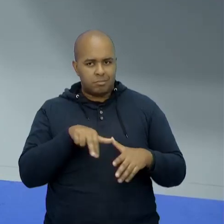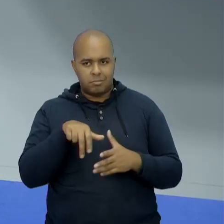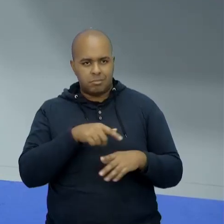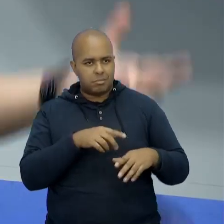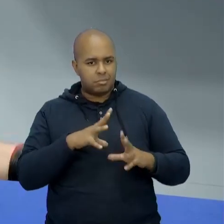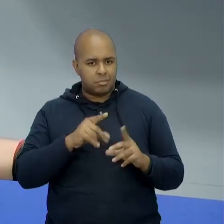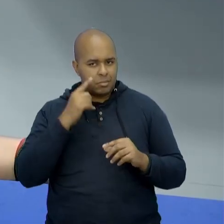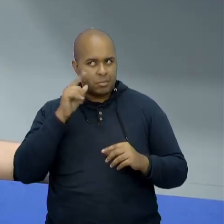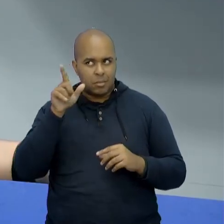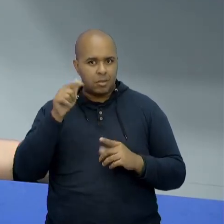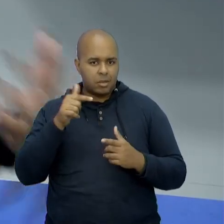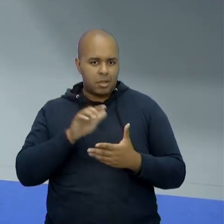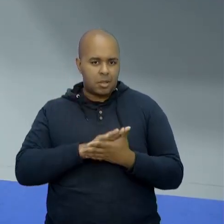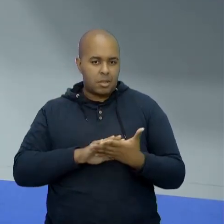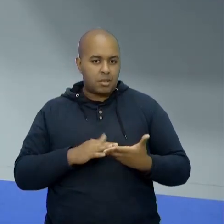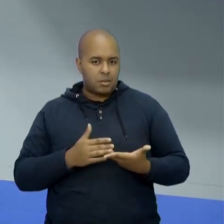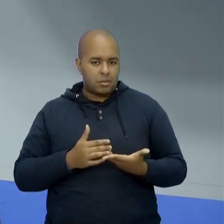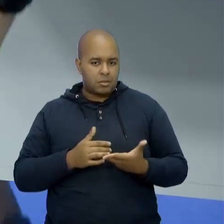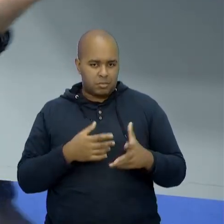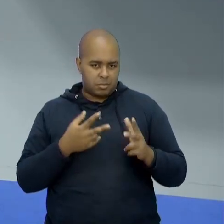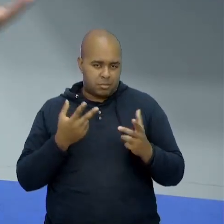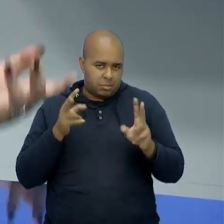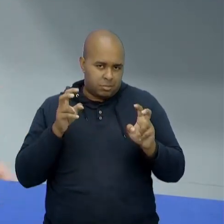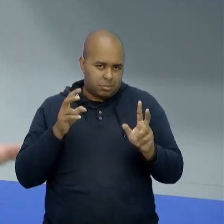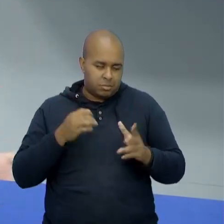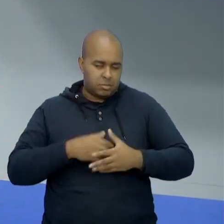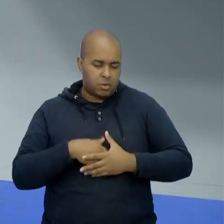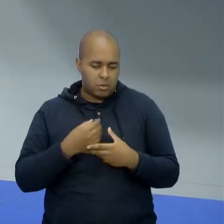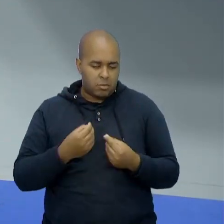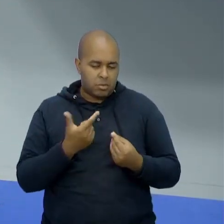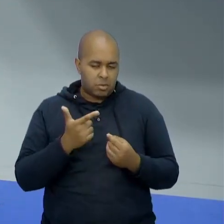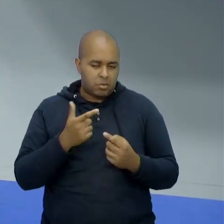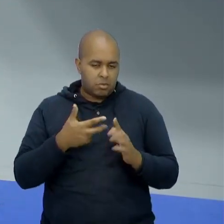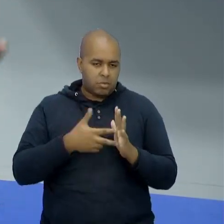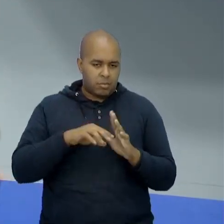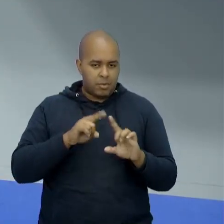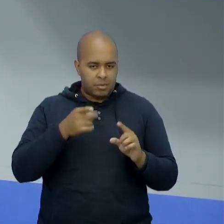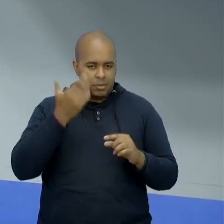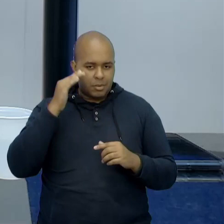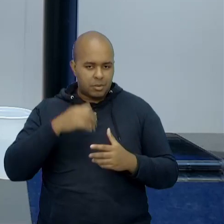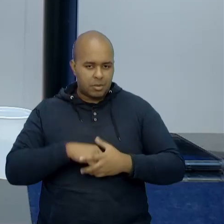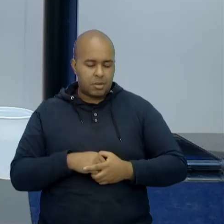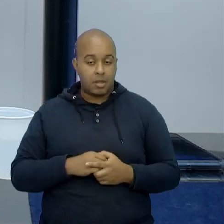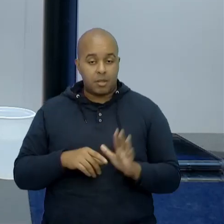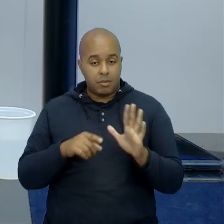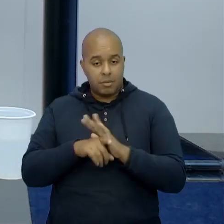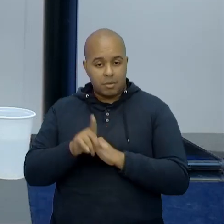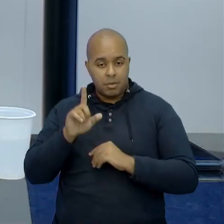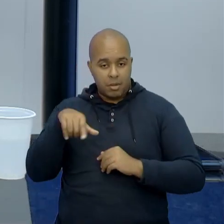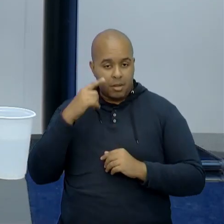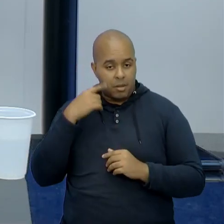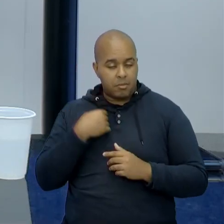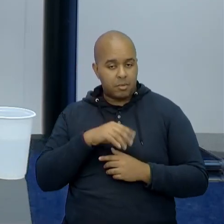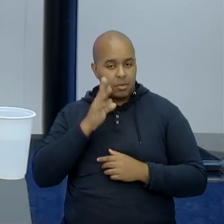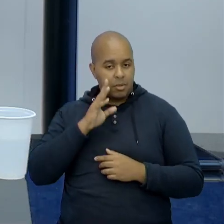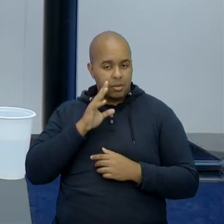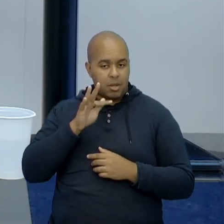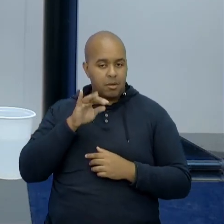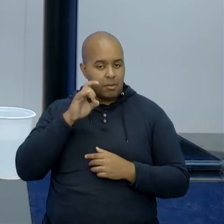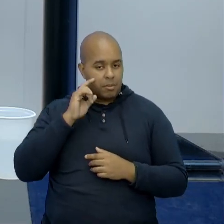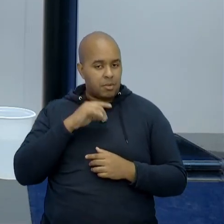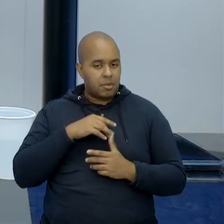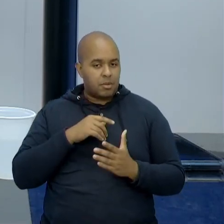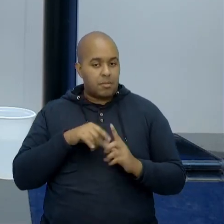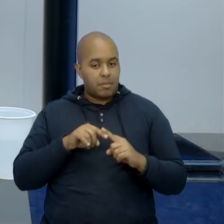tudo e eles não têm nada. Assim, não é que não tem nada, né, gente? Mas assim, vocês entenderam. A sua pergunta foi muito legal, Fabi. Eu sou um